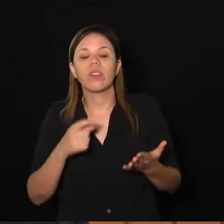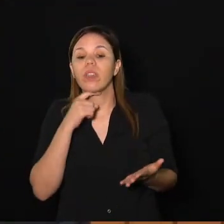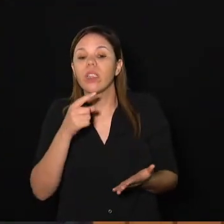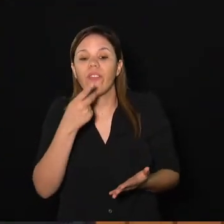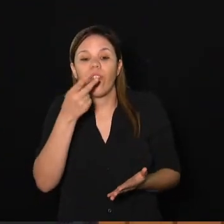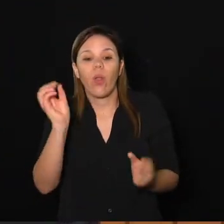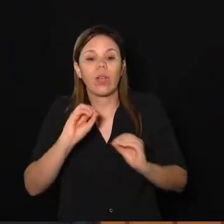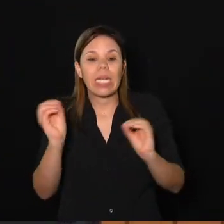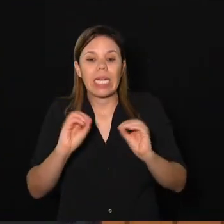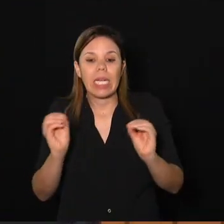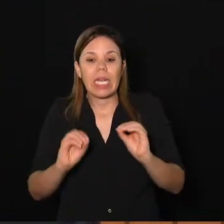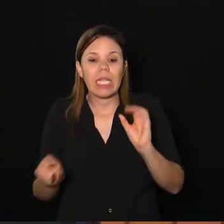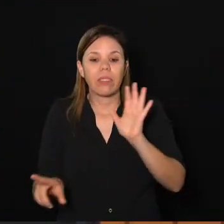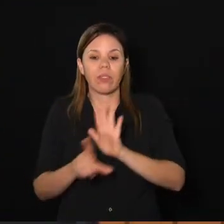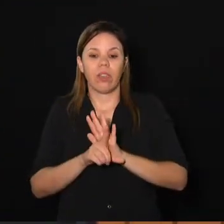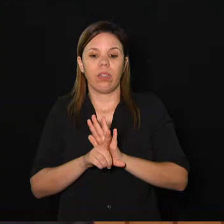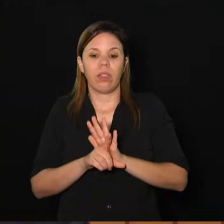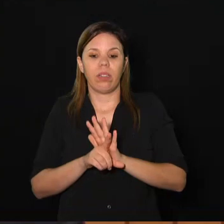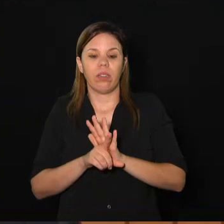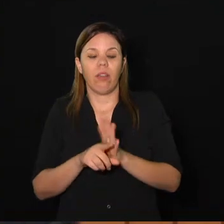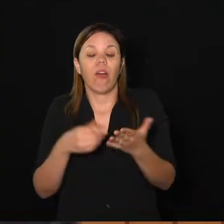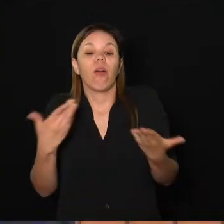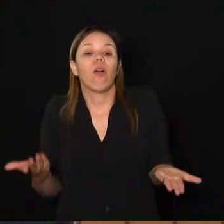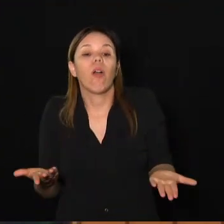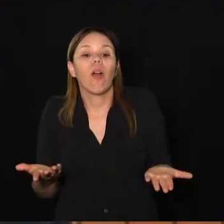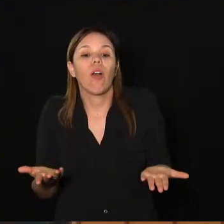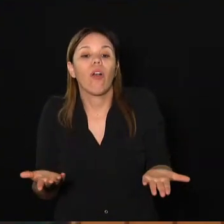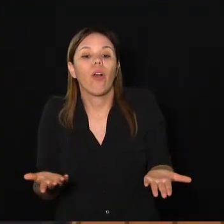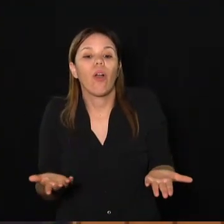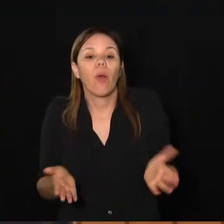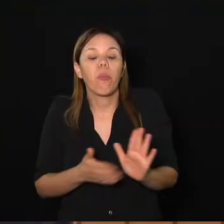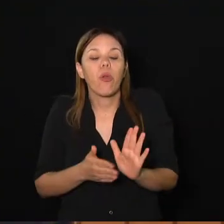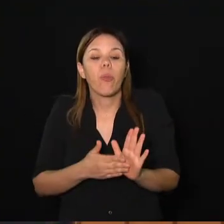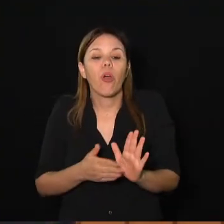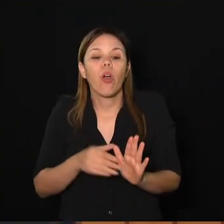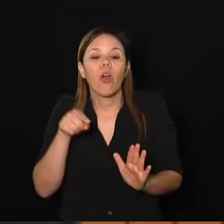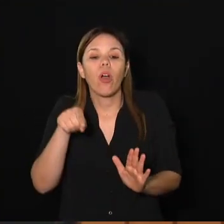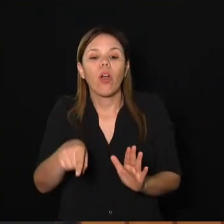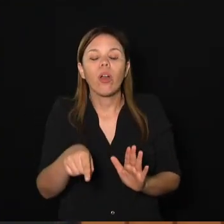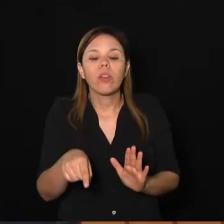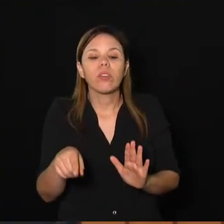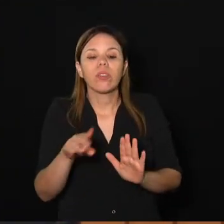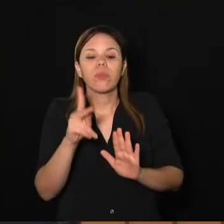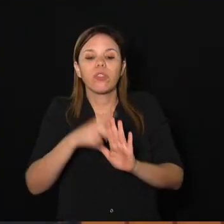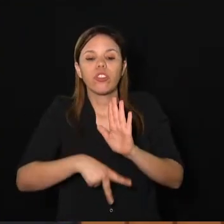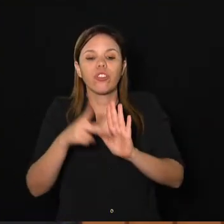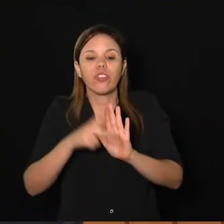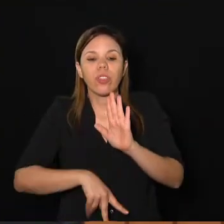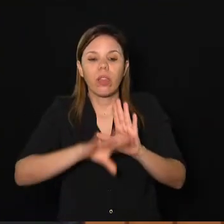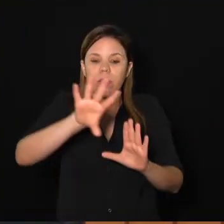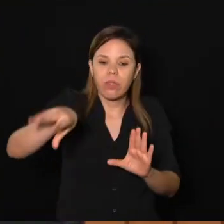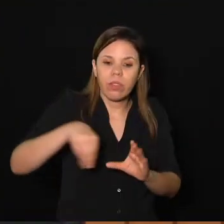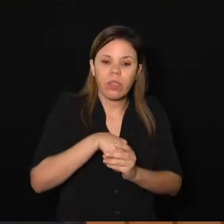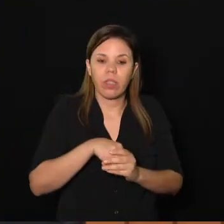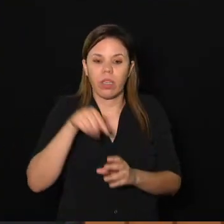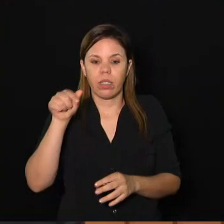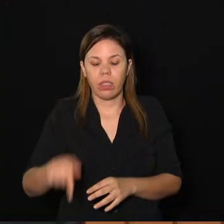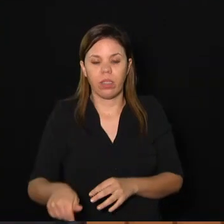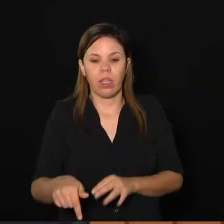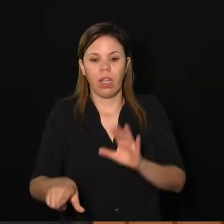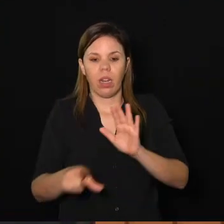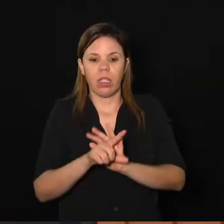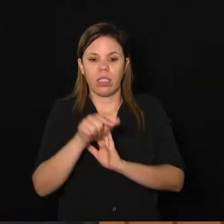o que o projeto está pretendendo na verdade então o projeto ele pretende inserir na lei daqui do município a lei 11.749